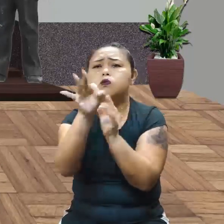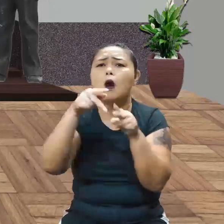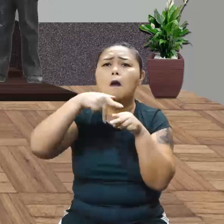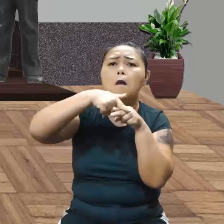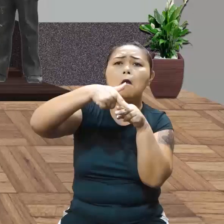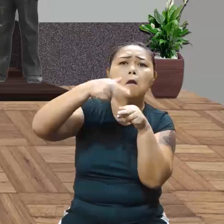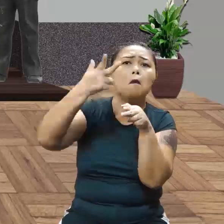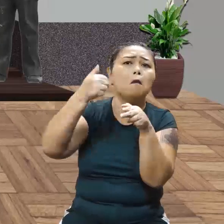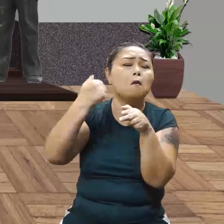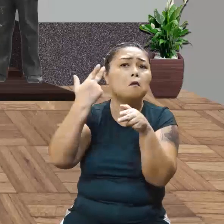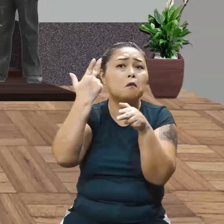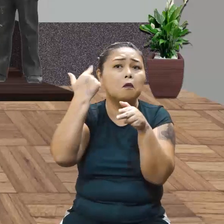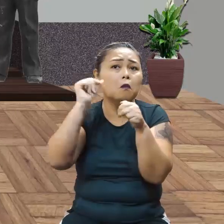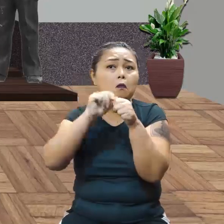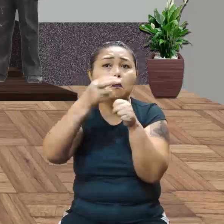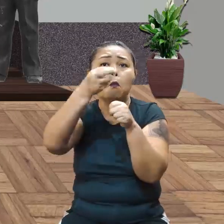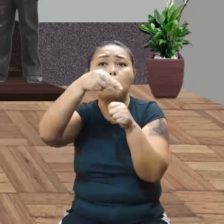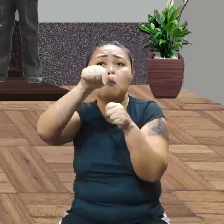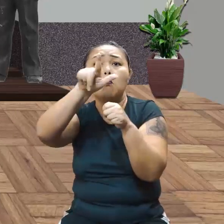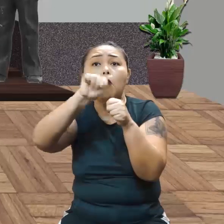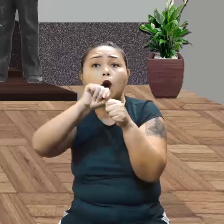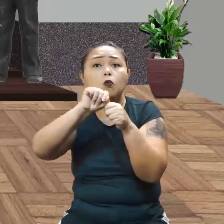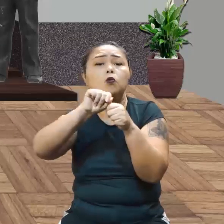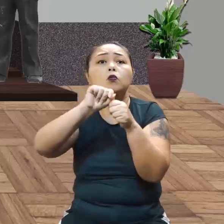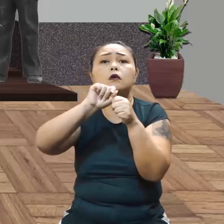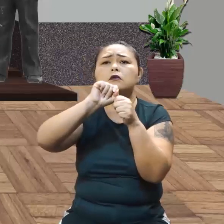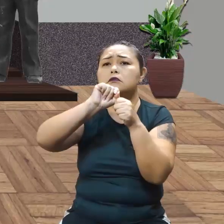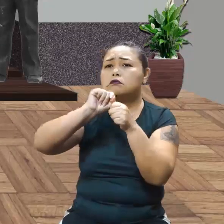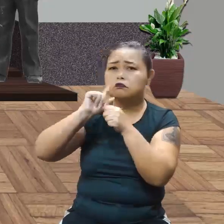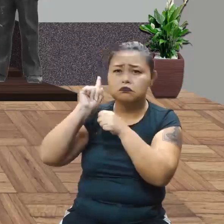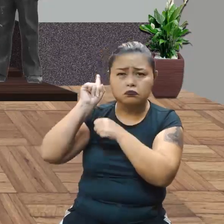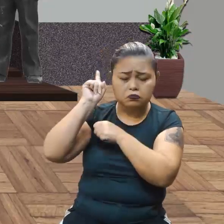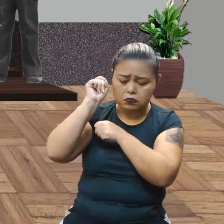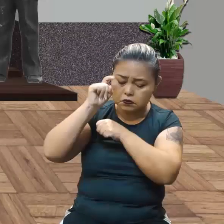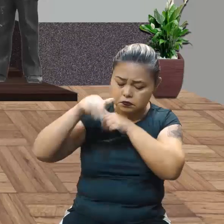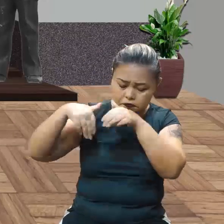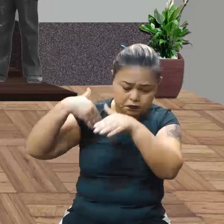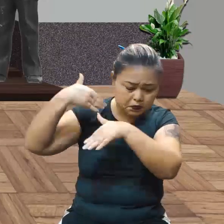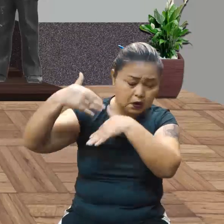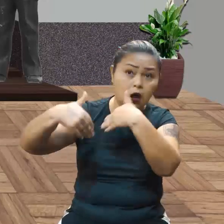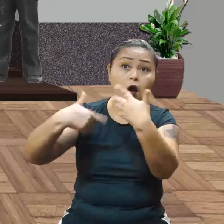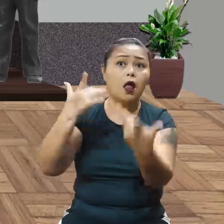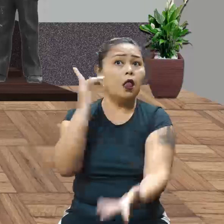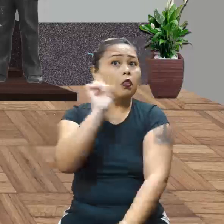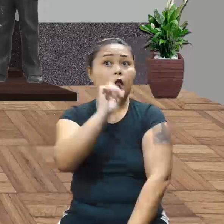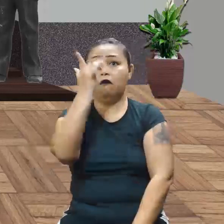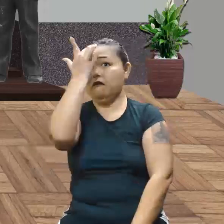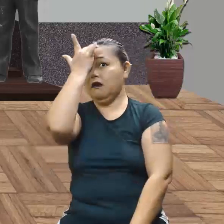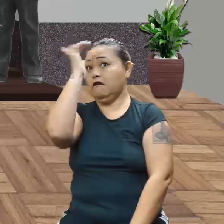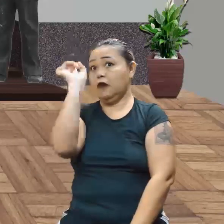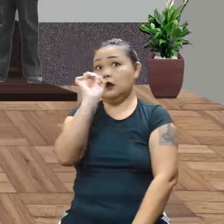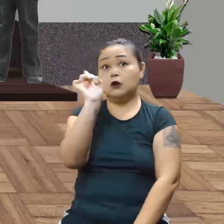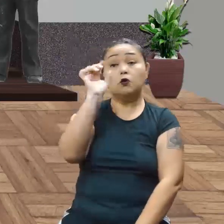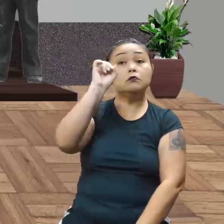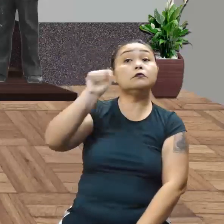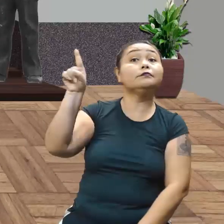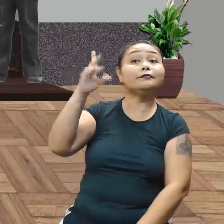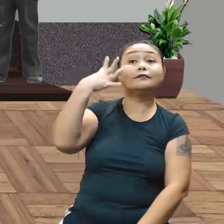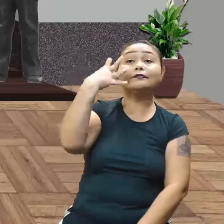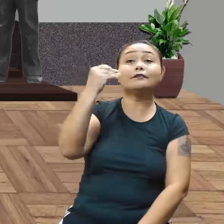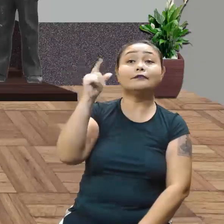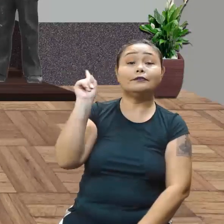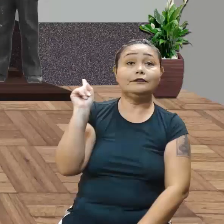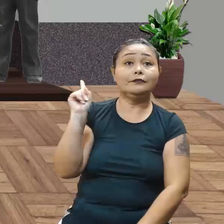mula. Pessoal, é uma saga muito grande da Comissão Rondon. Não foi fácil. Olha essa outra foto